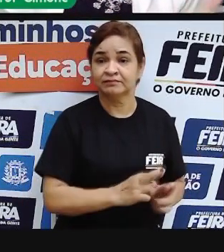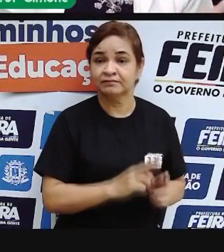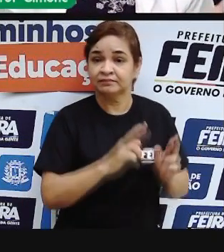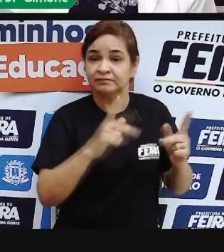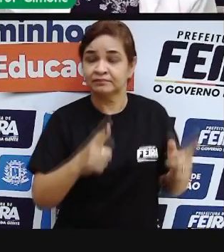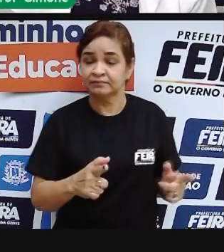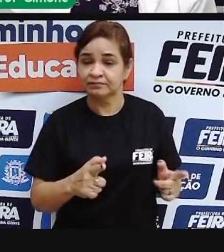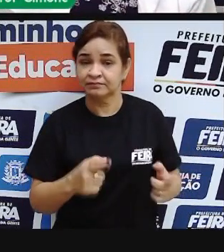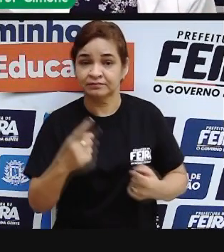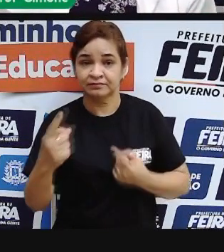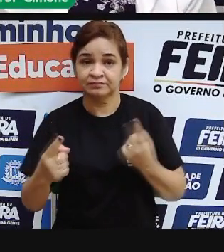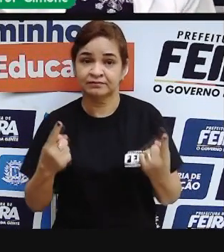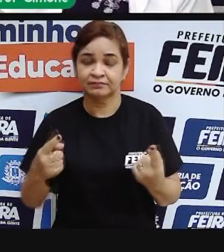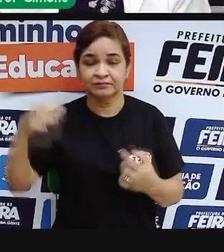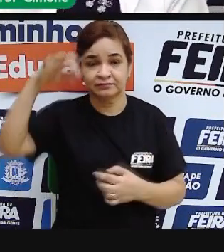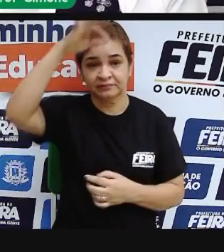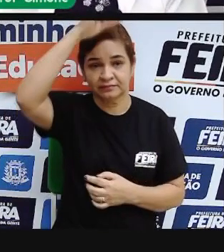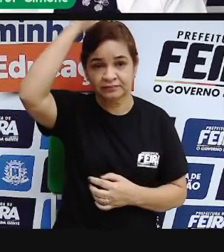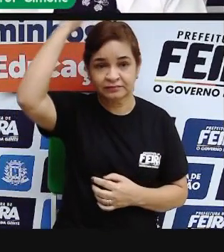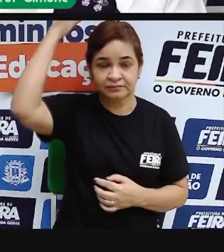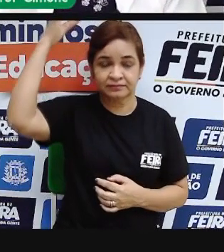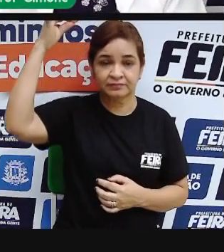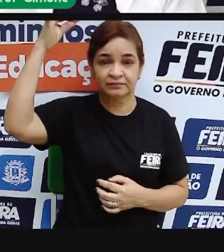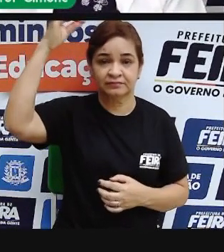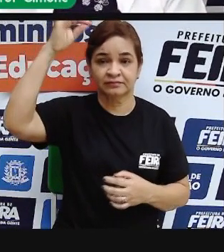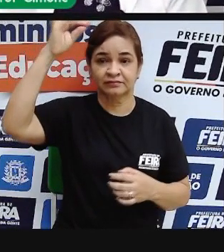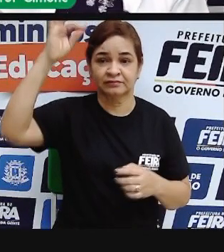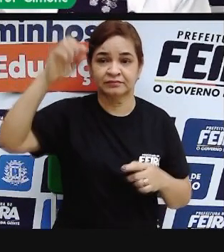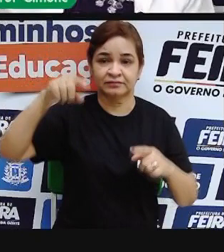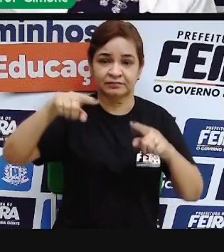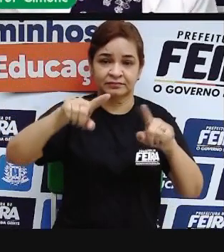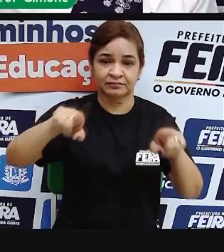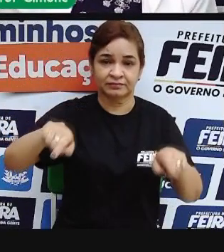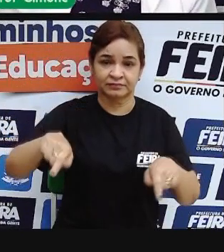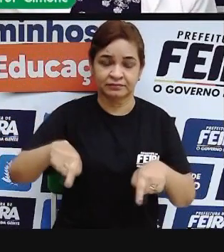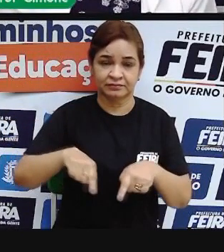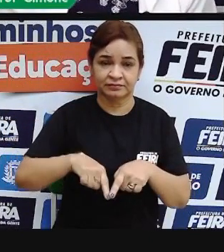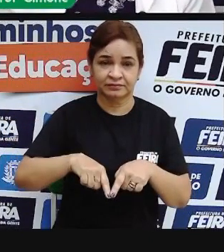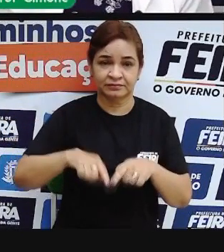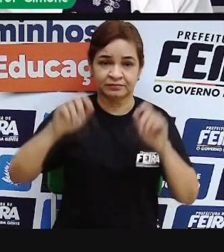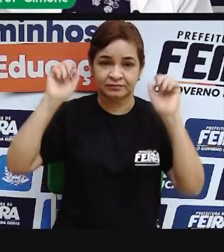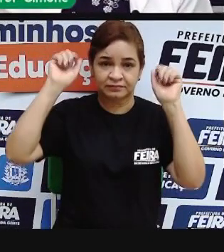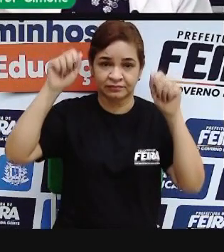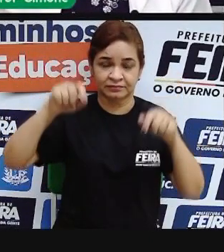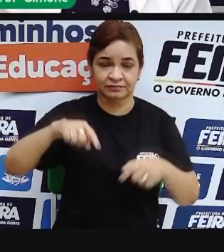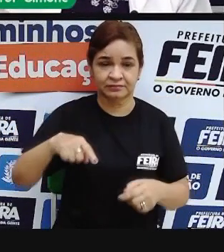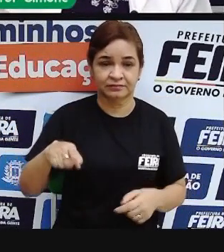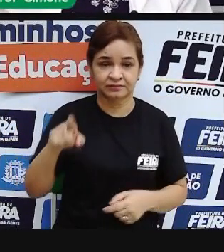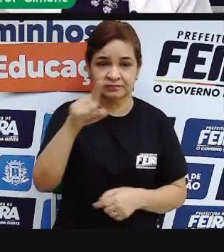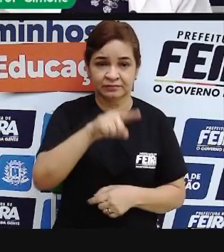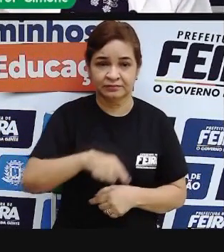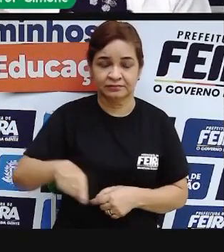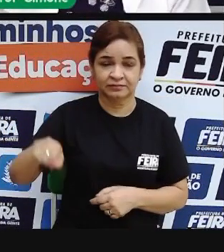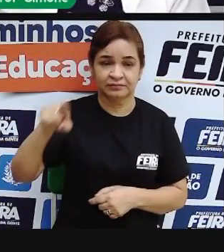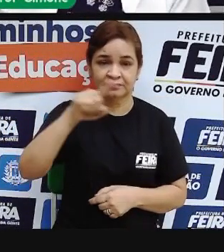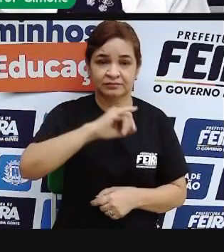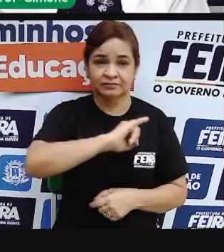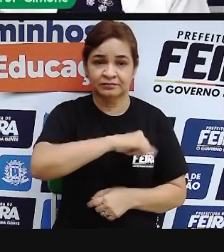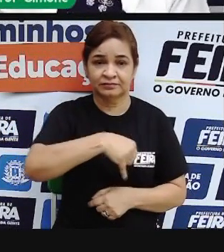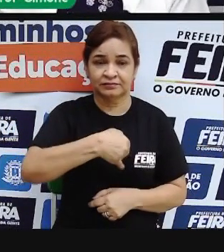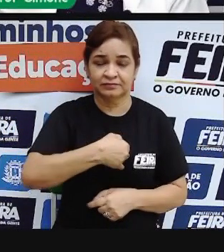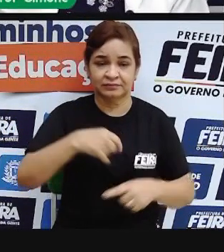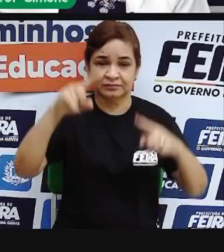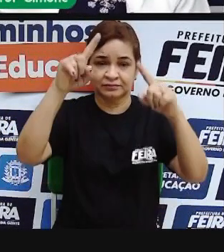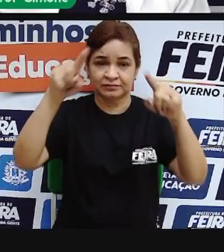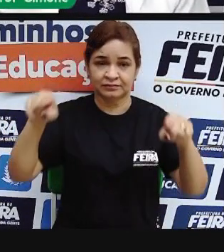para cada santo. A fogueira quadrada é de Santo Antônio, a redonda de São João e a